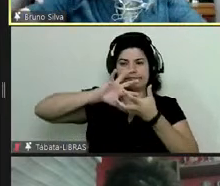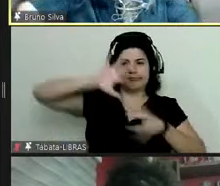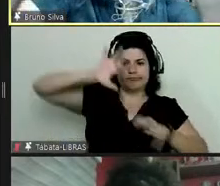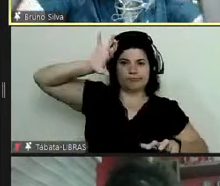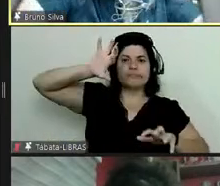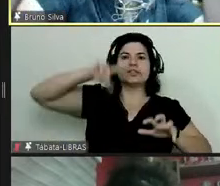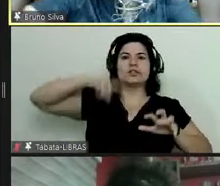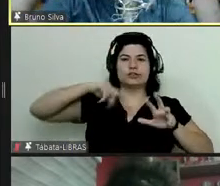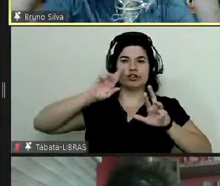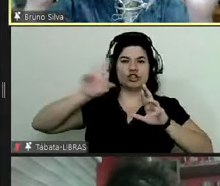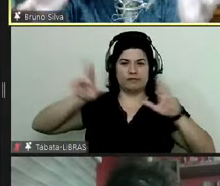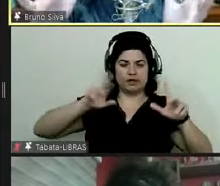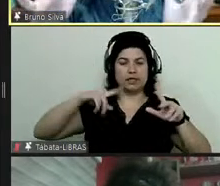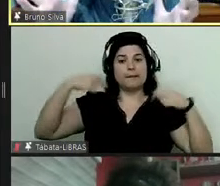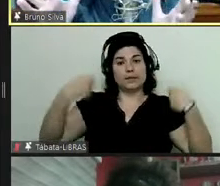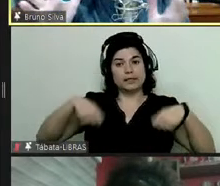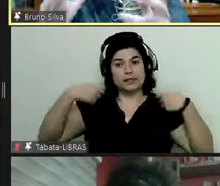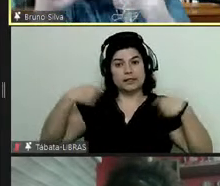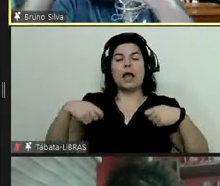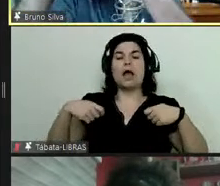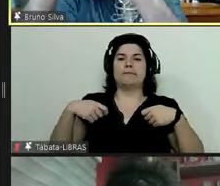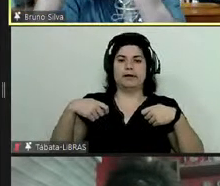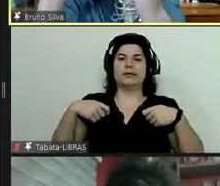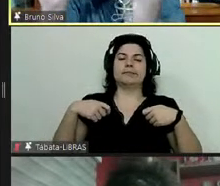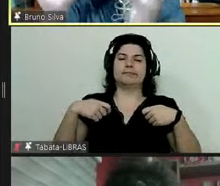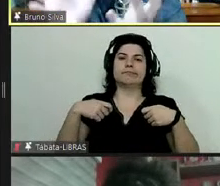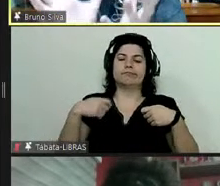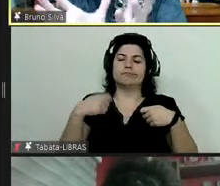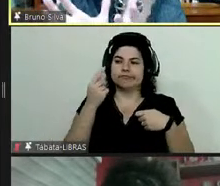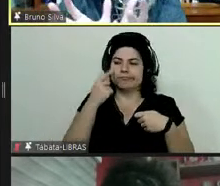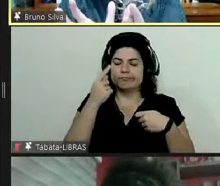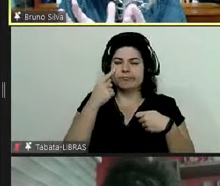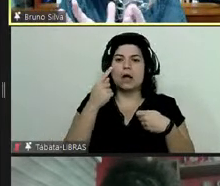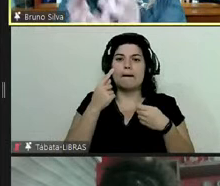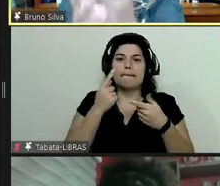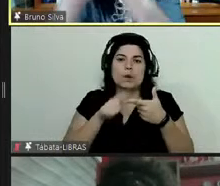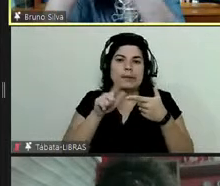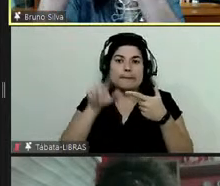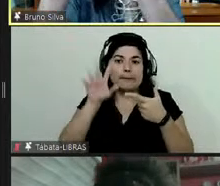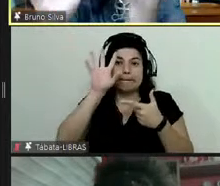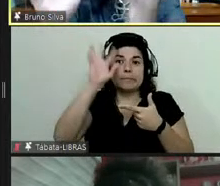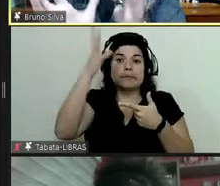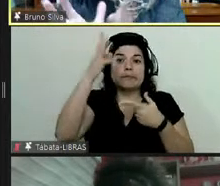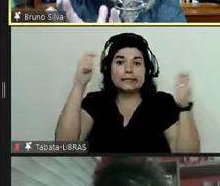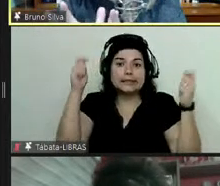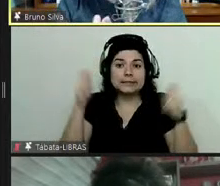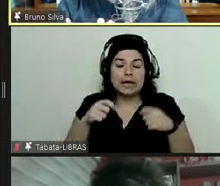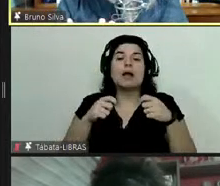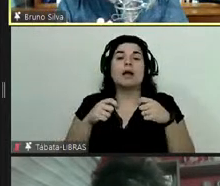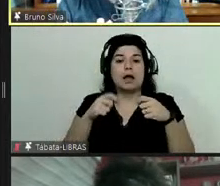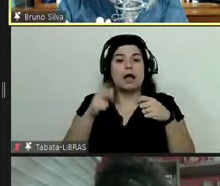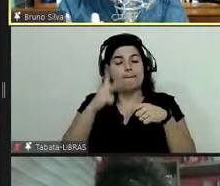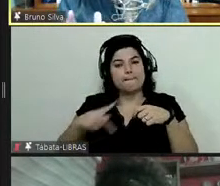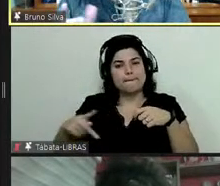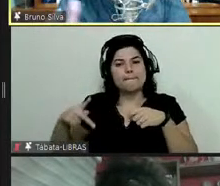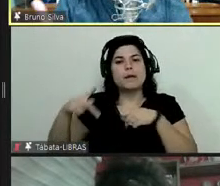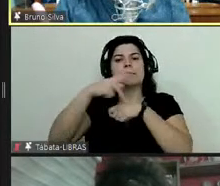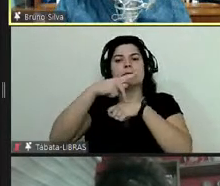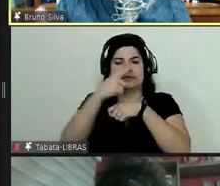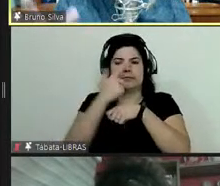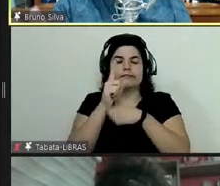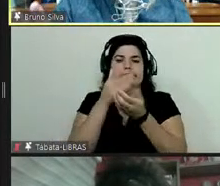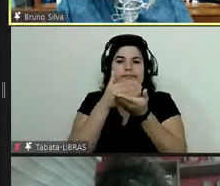depois tiveram que vinha ser resolvidas via burocracia inclusive para poder se organizar se constituir nacionalmente com o país